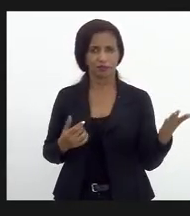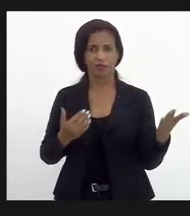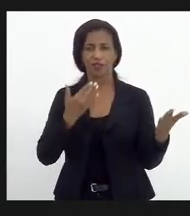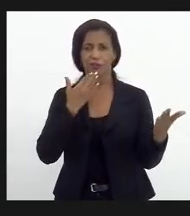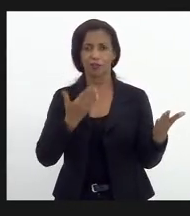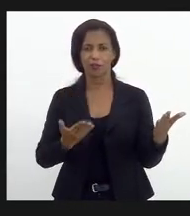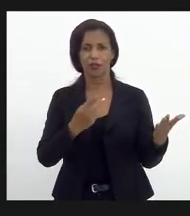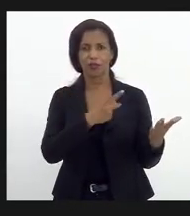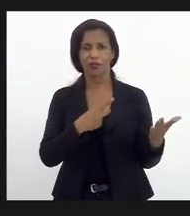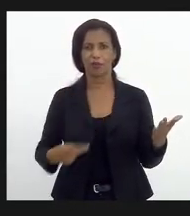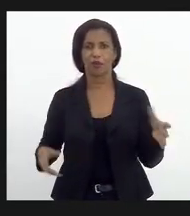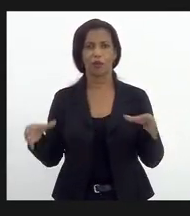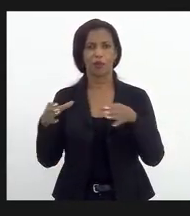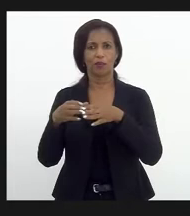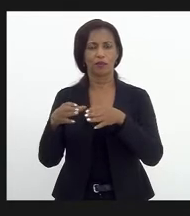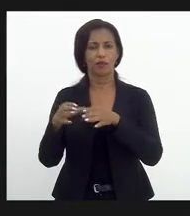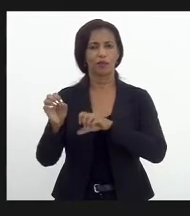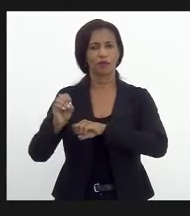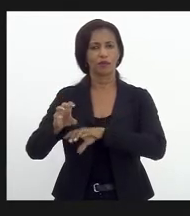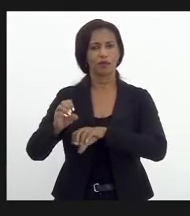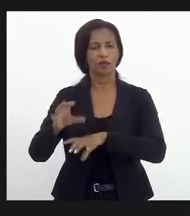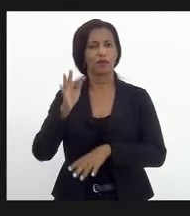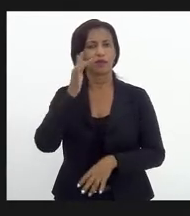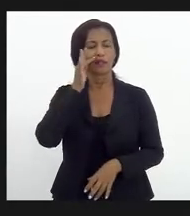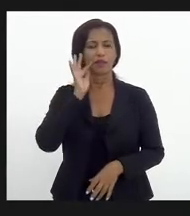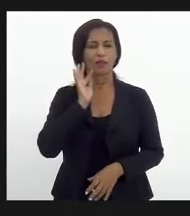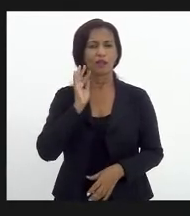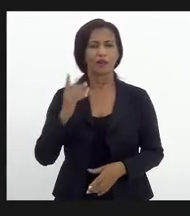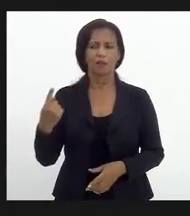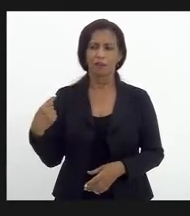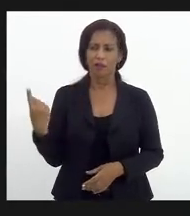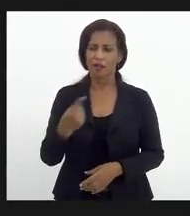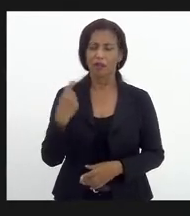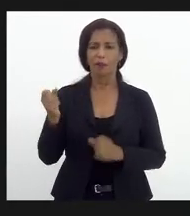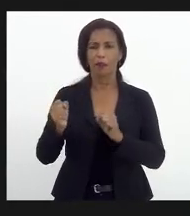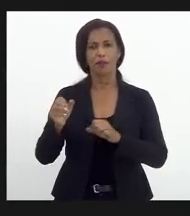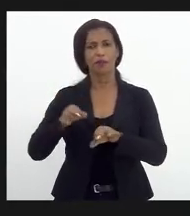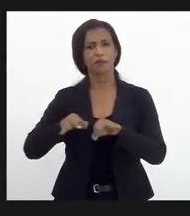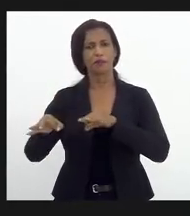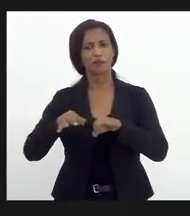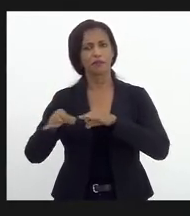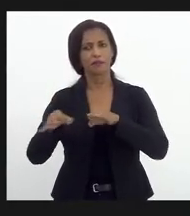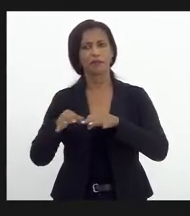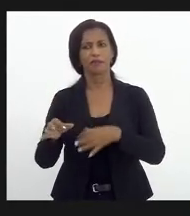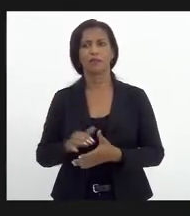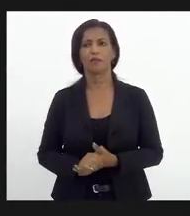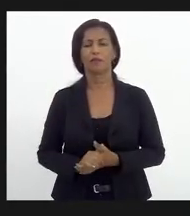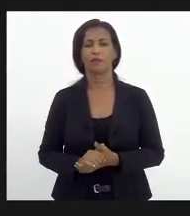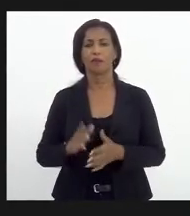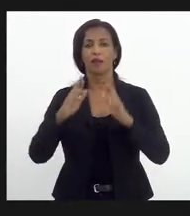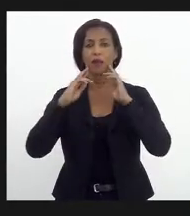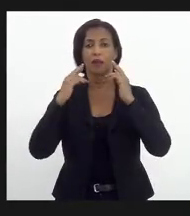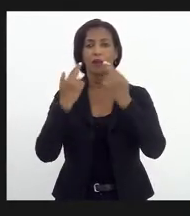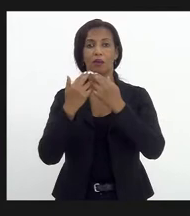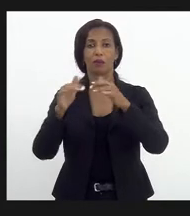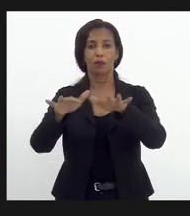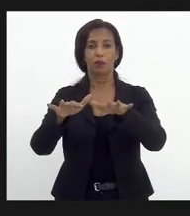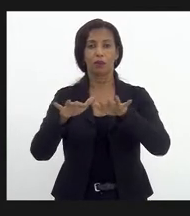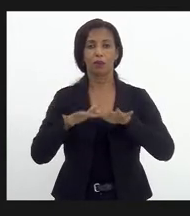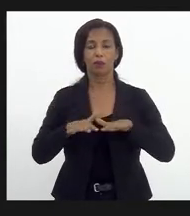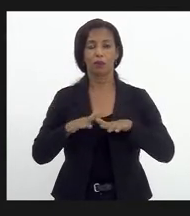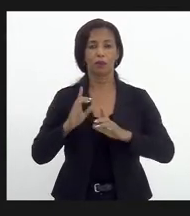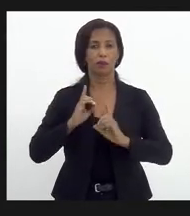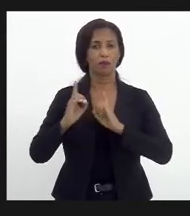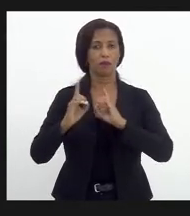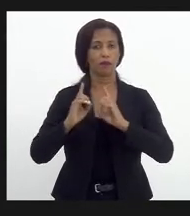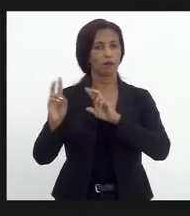pedido ao presidente da Comissão de Educação, deputado Flávio Serafini, para que a gente possa preparar e organizar uma audiência pública para